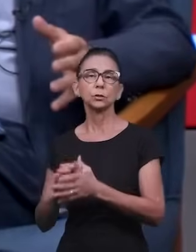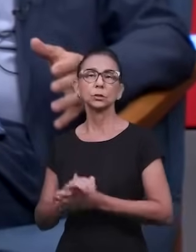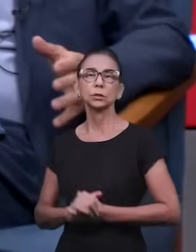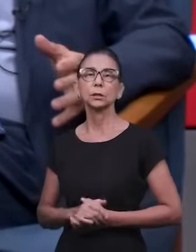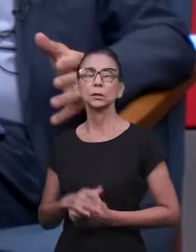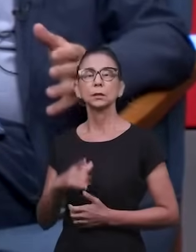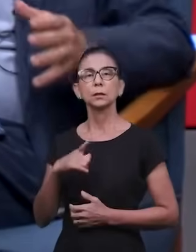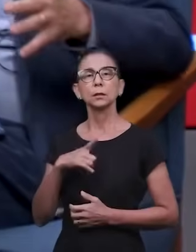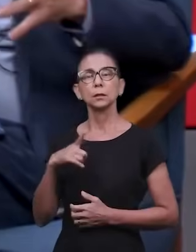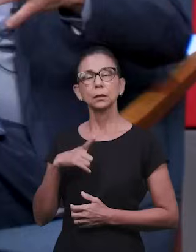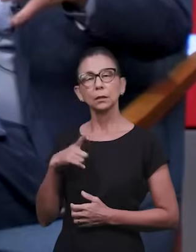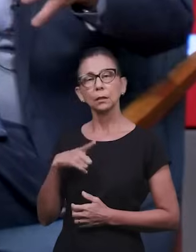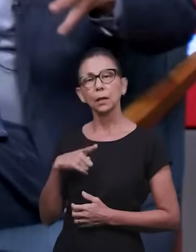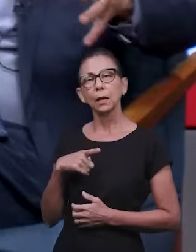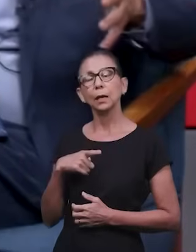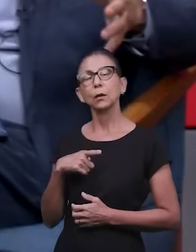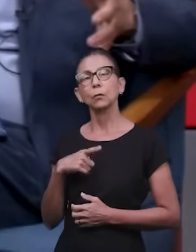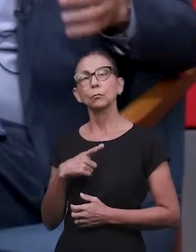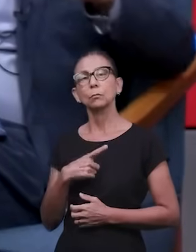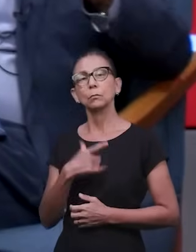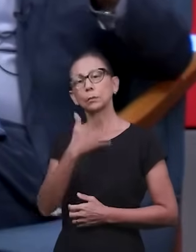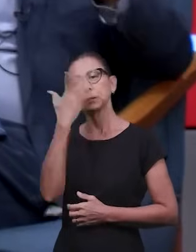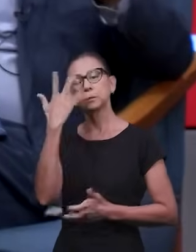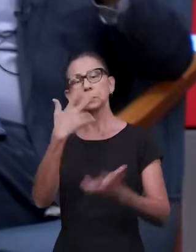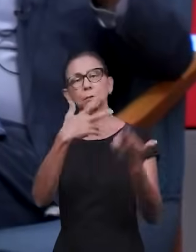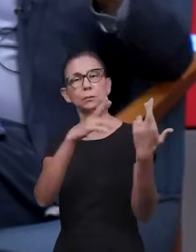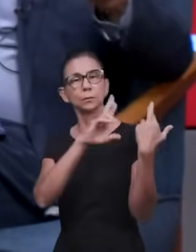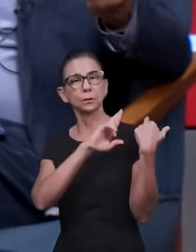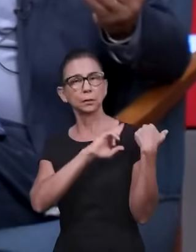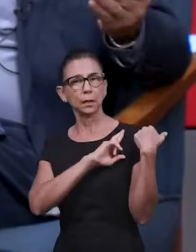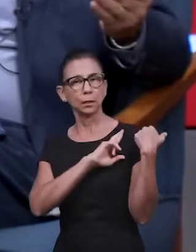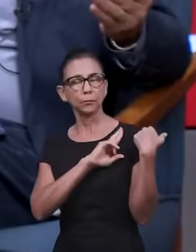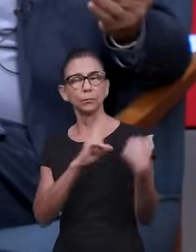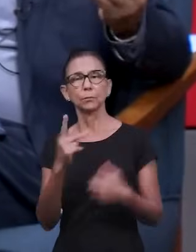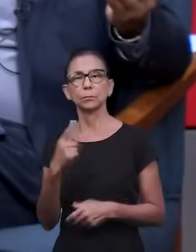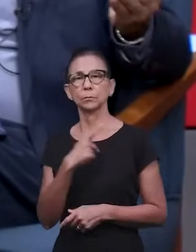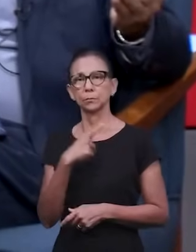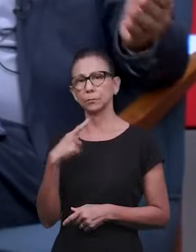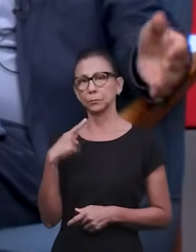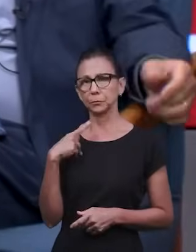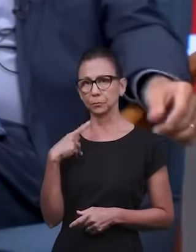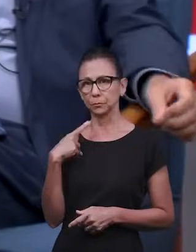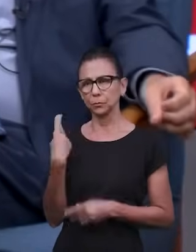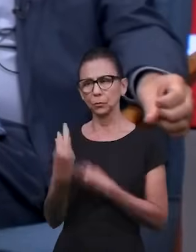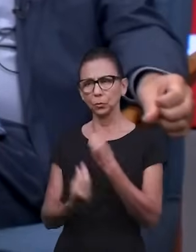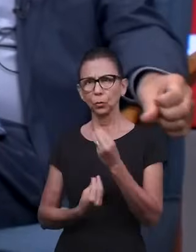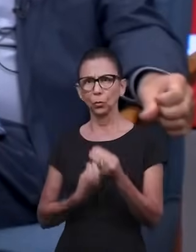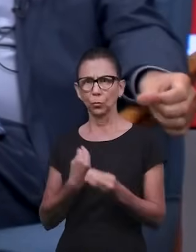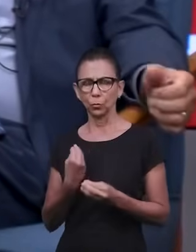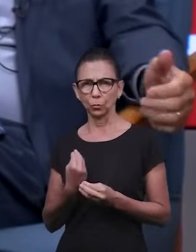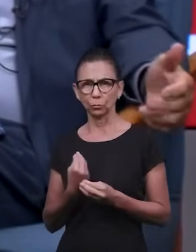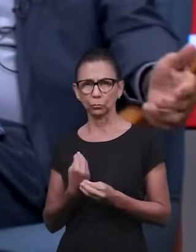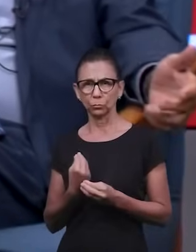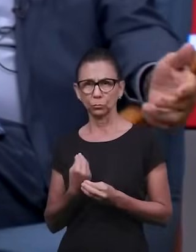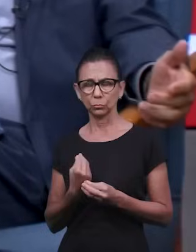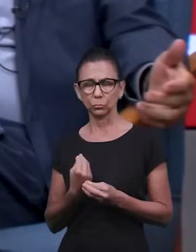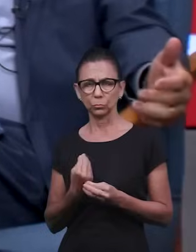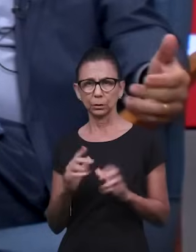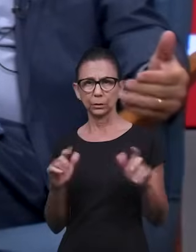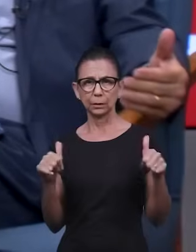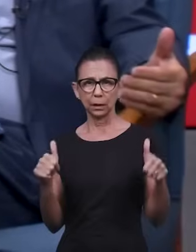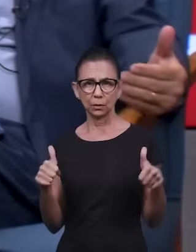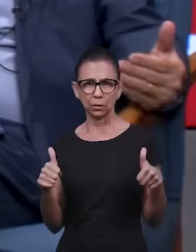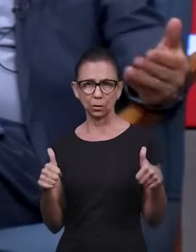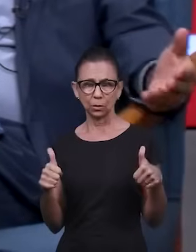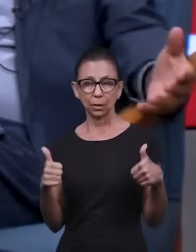tem o seu pastor então funcionamento da igreja nessa abordagem o apóstolo Paulo